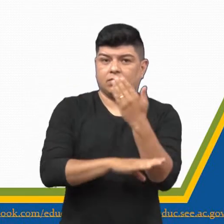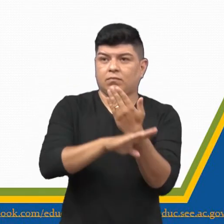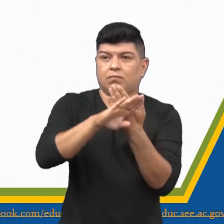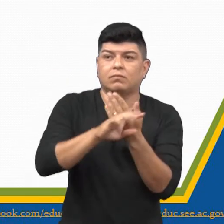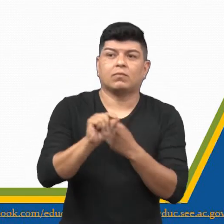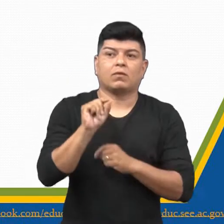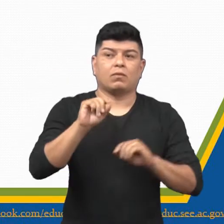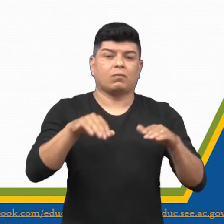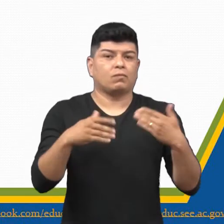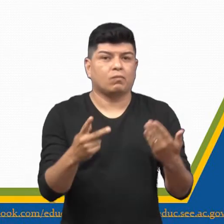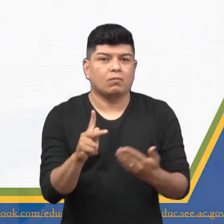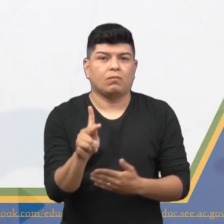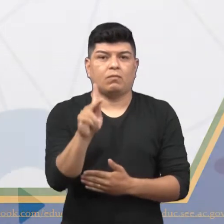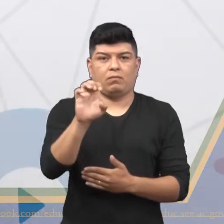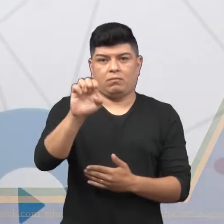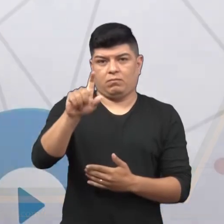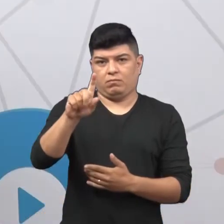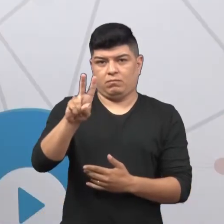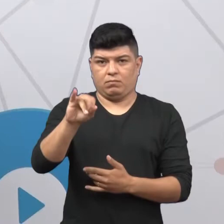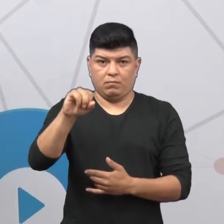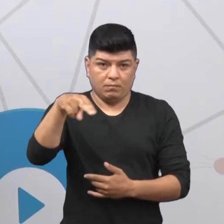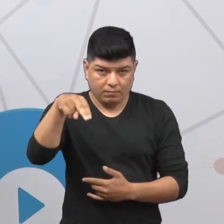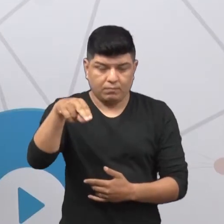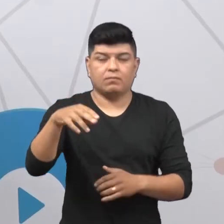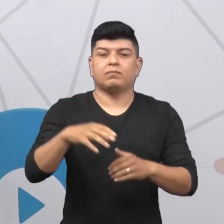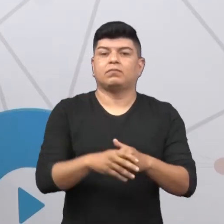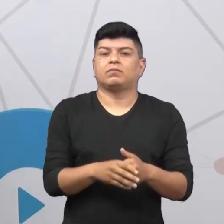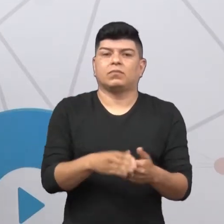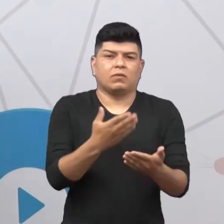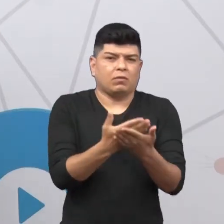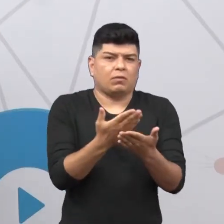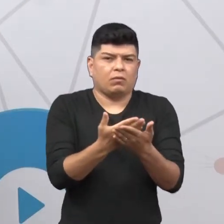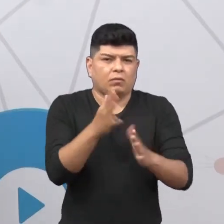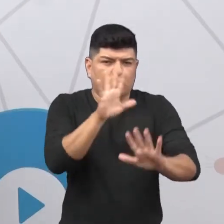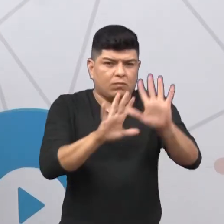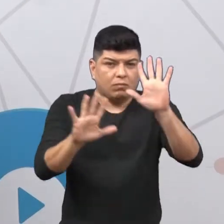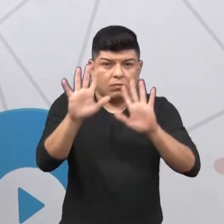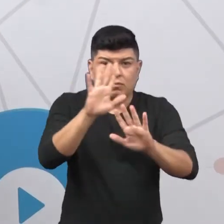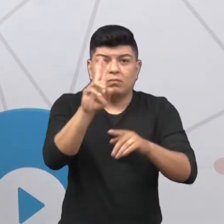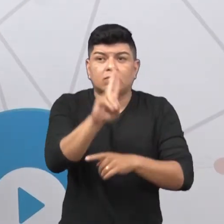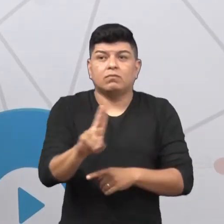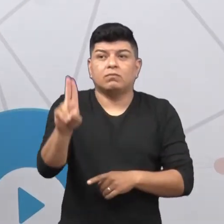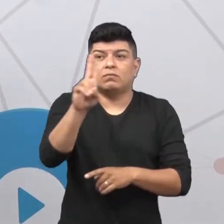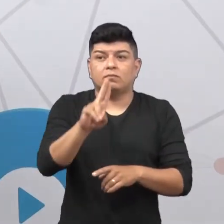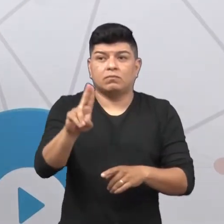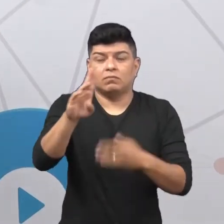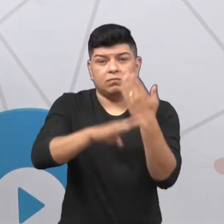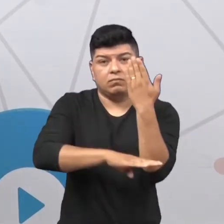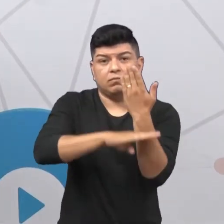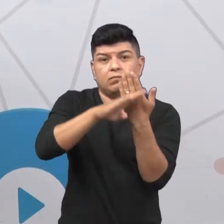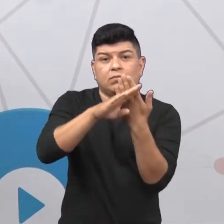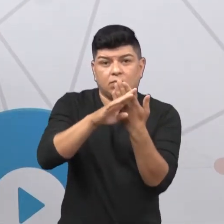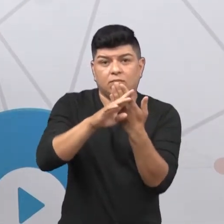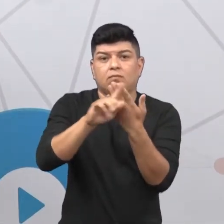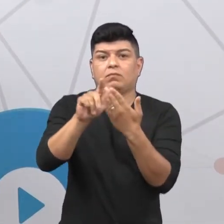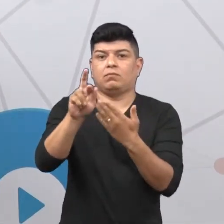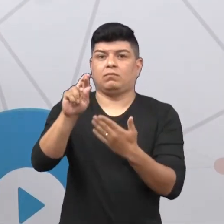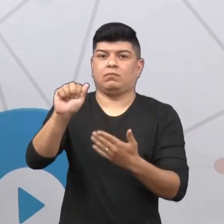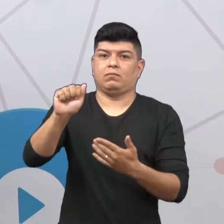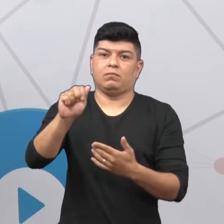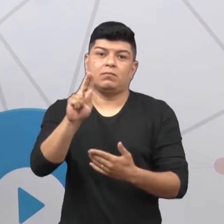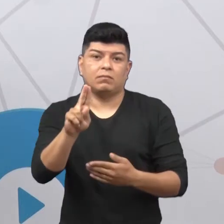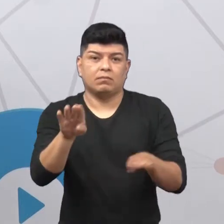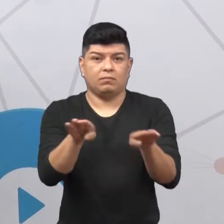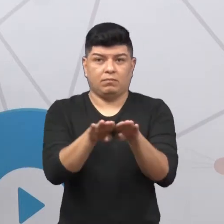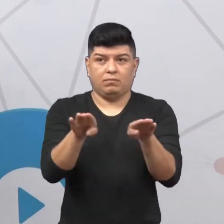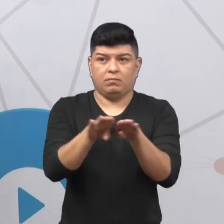Kelvin. Quando se estuda os gases, você também pode observar que a temperatura muito utilizada é a temperatura em graus Celsius.